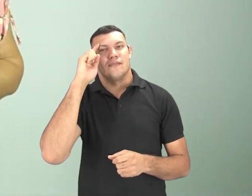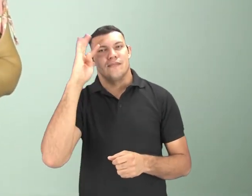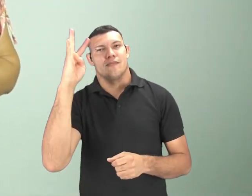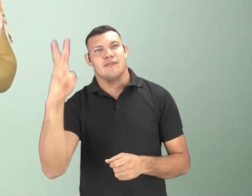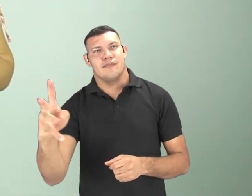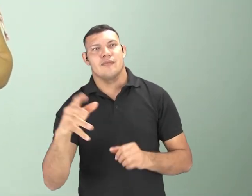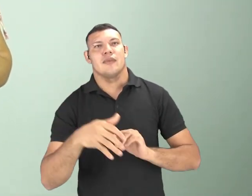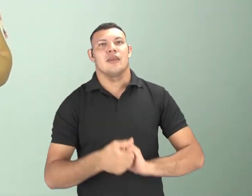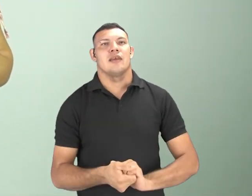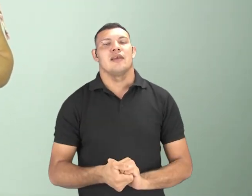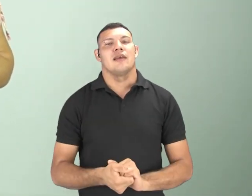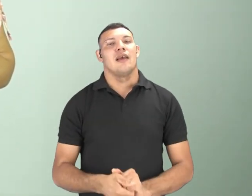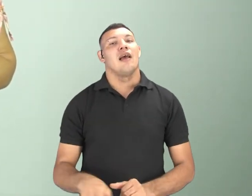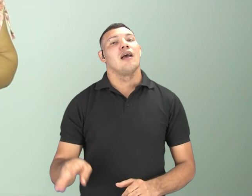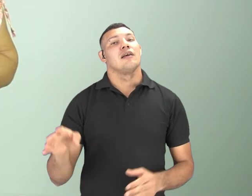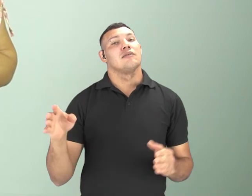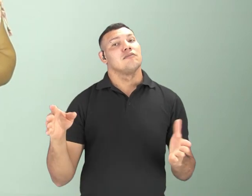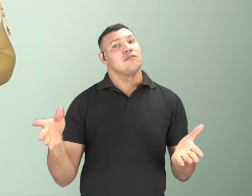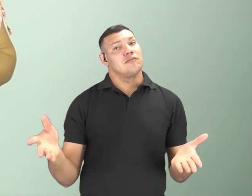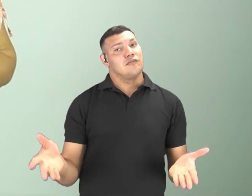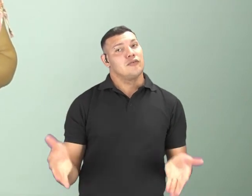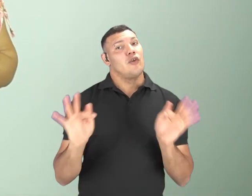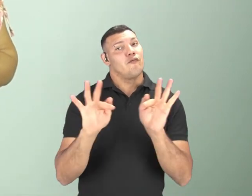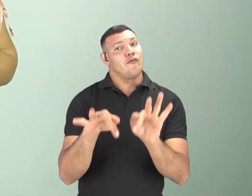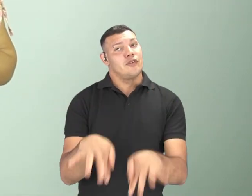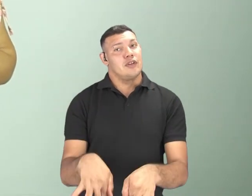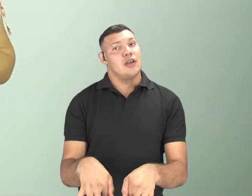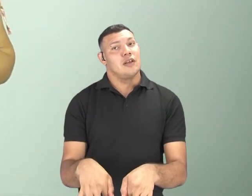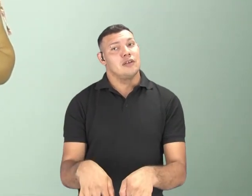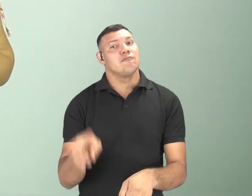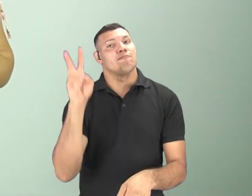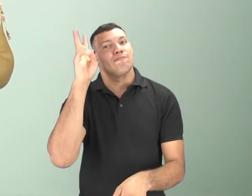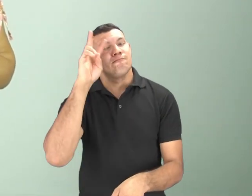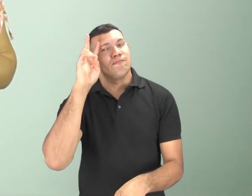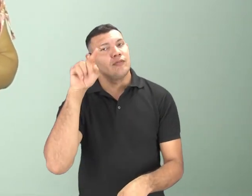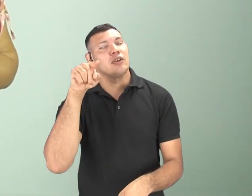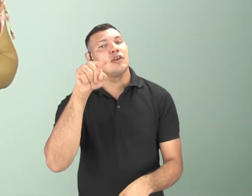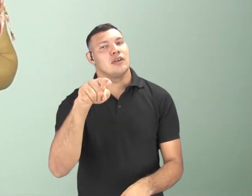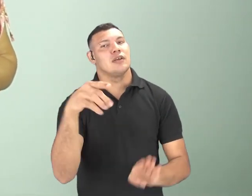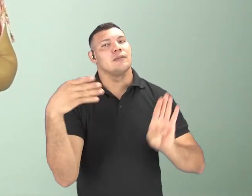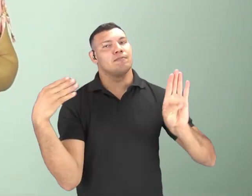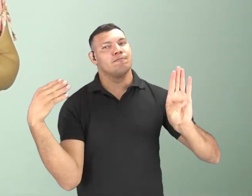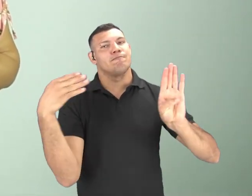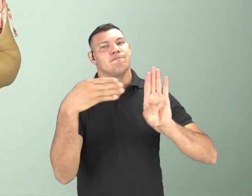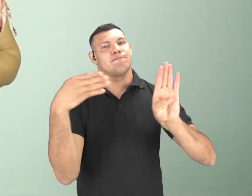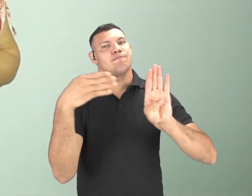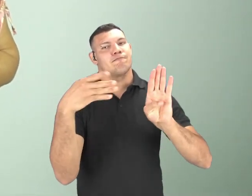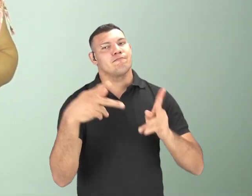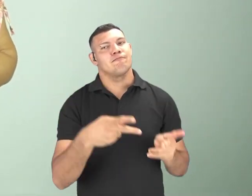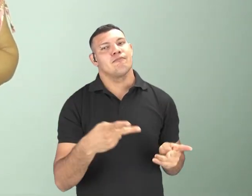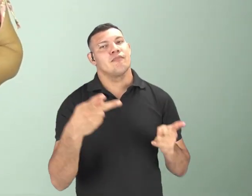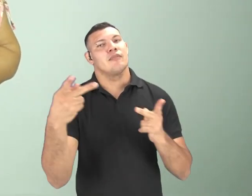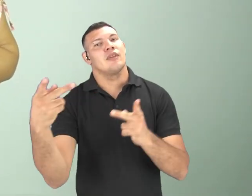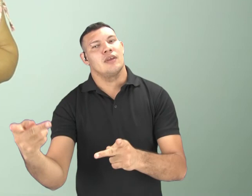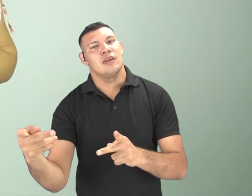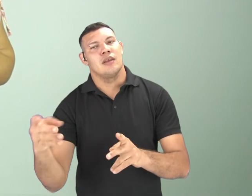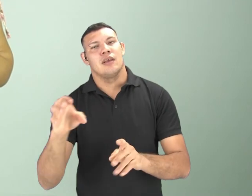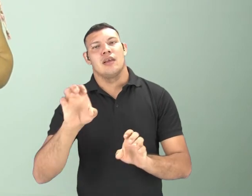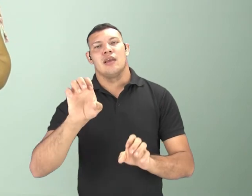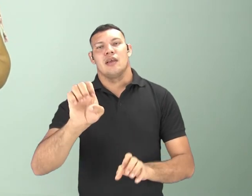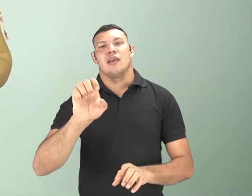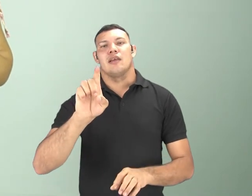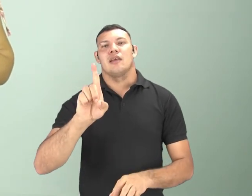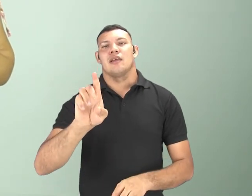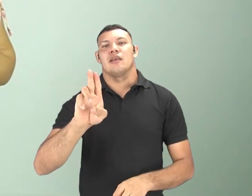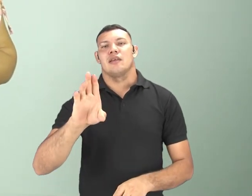finalizar, eu não poderia deixar de lembrar a vocês para visitarem a plataforma Eduque e realizar